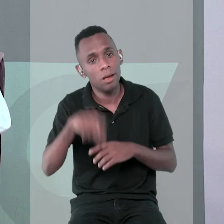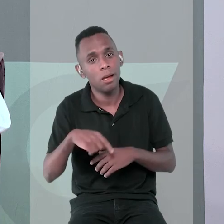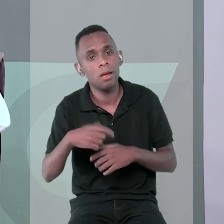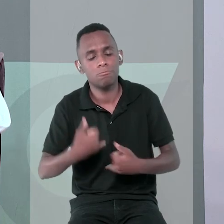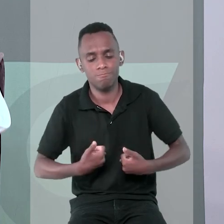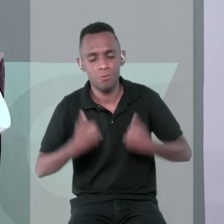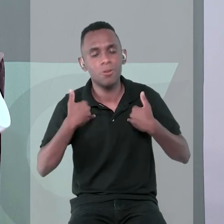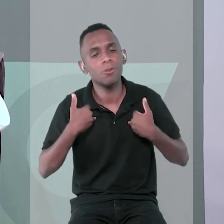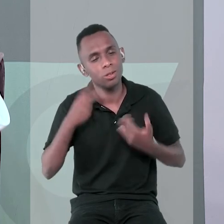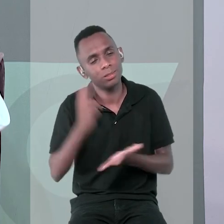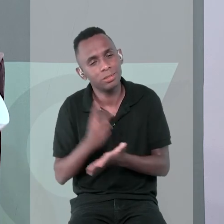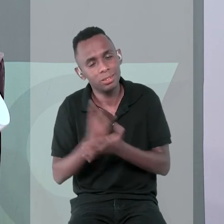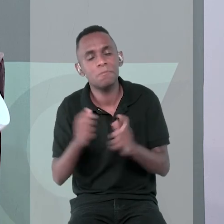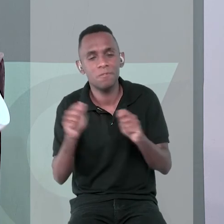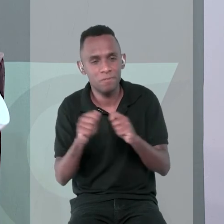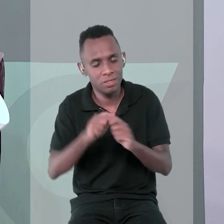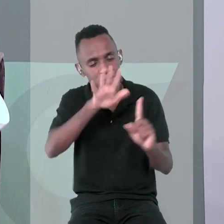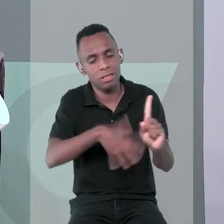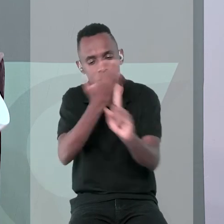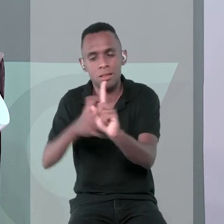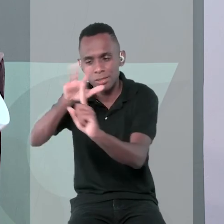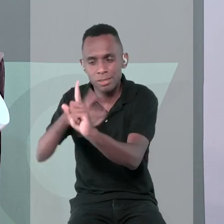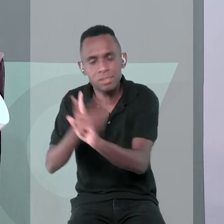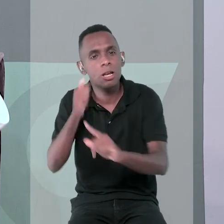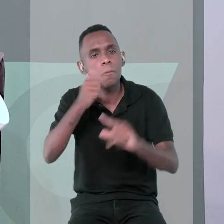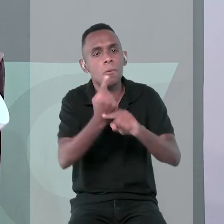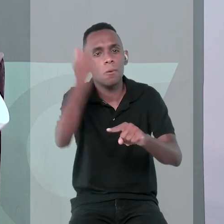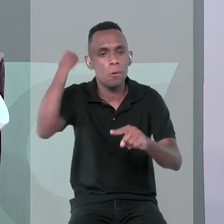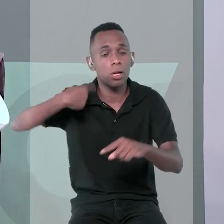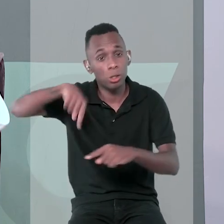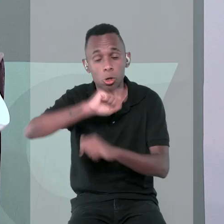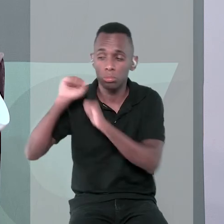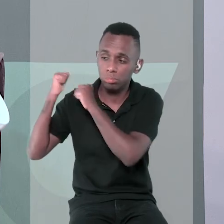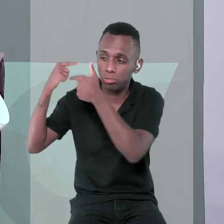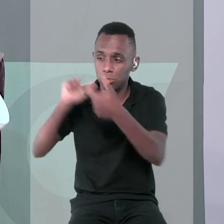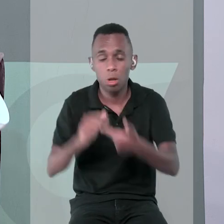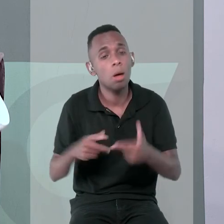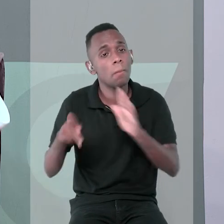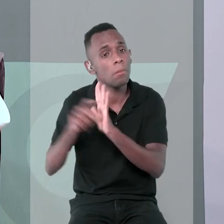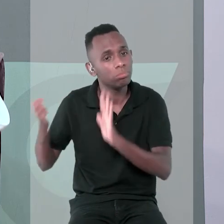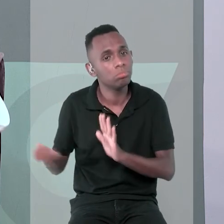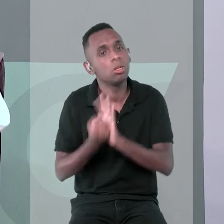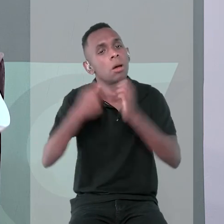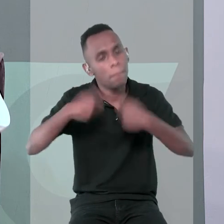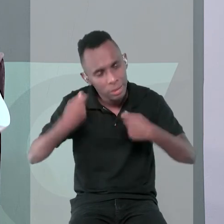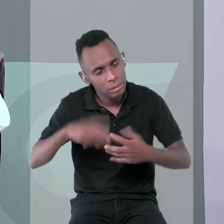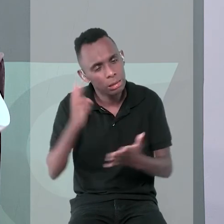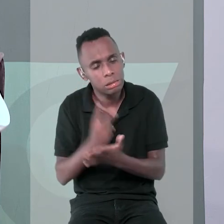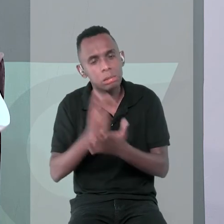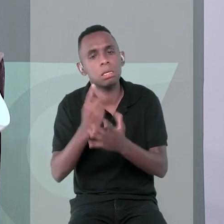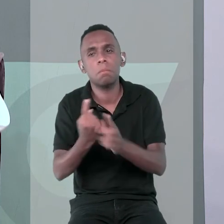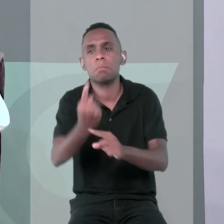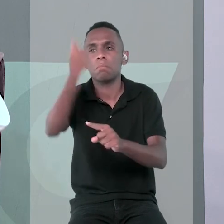simplesmente o de honrar, e eu vou fazer isso sempre, essas mulheres do passado. Nós somos descendentes delas, nós devemos sempre